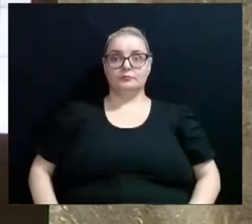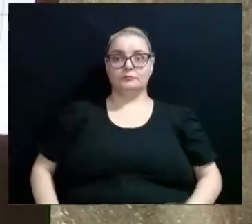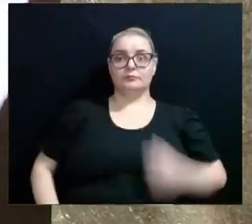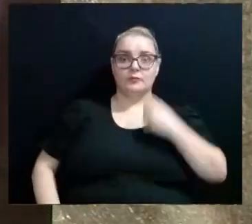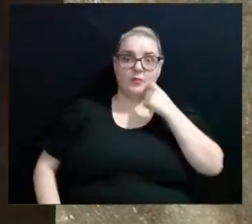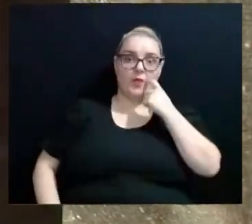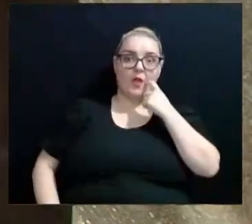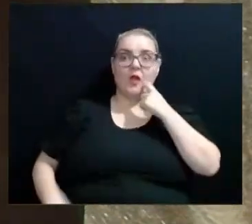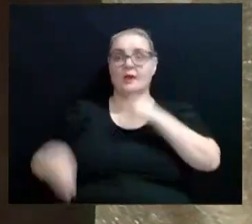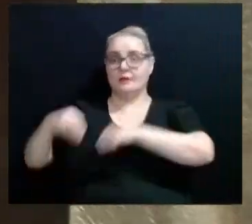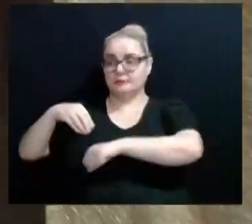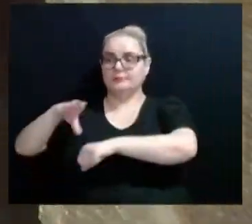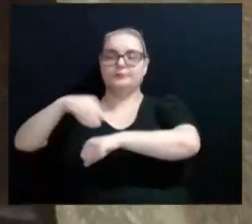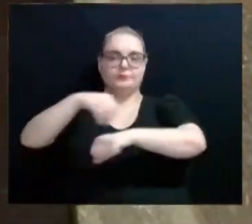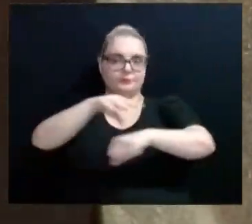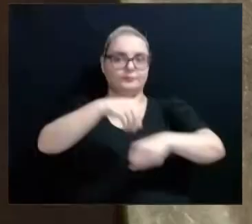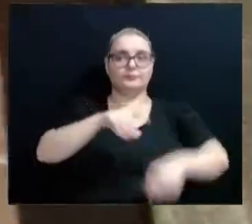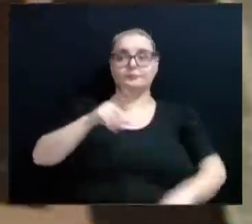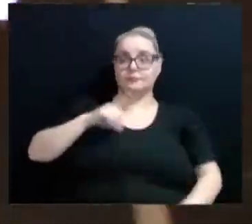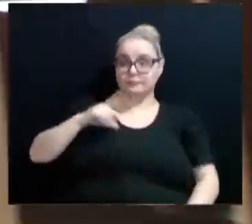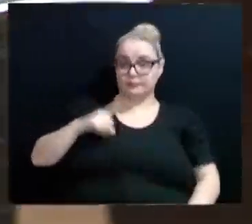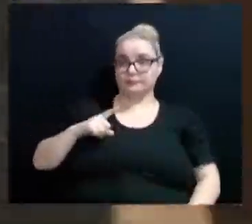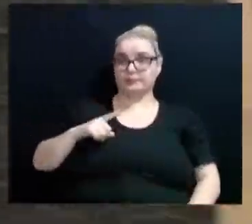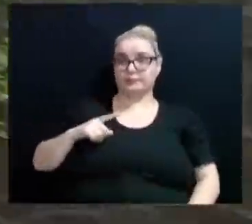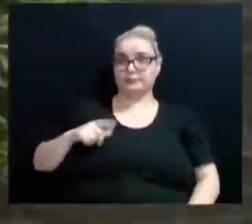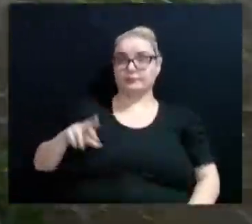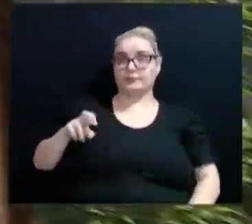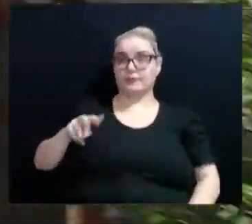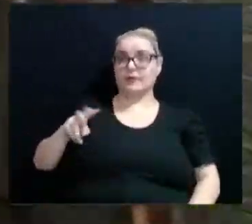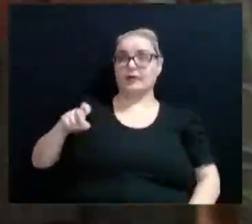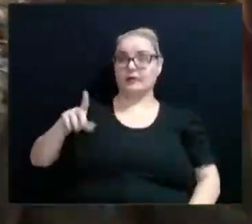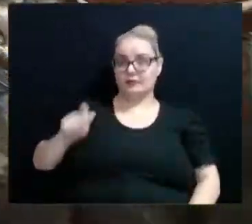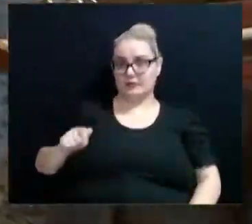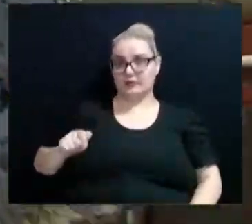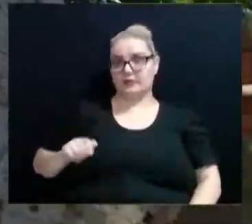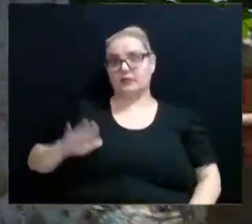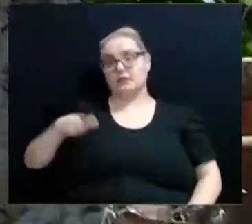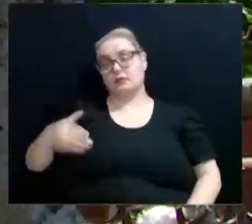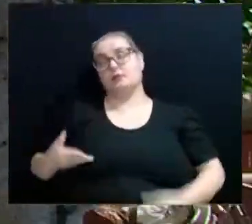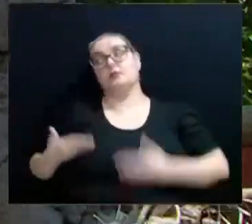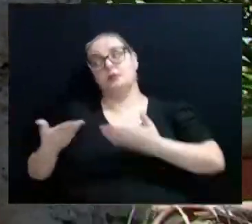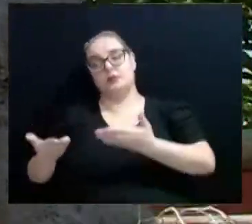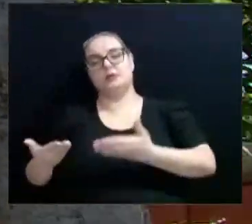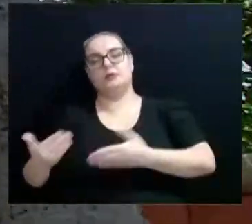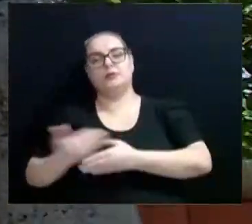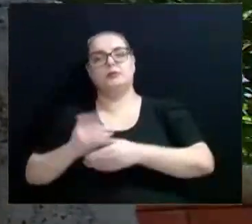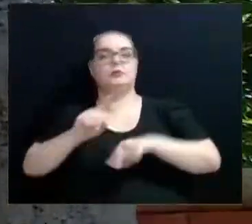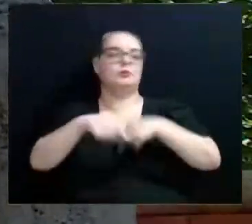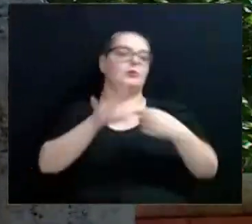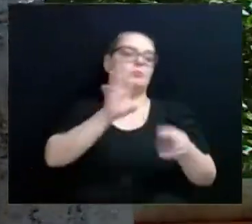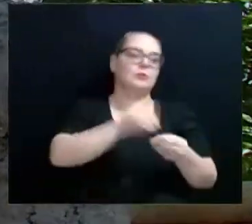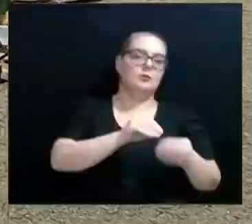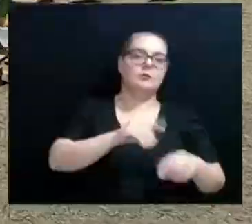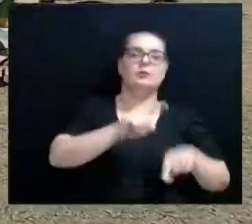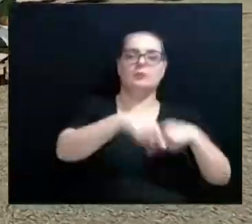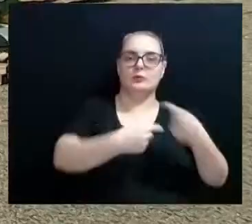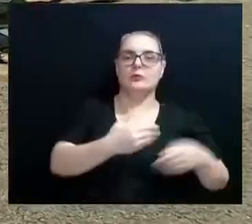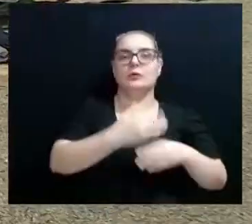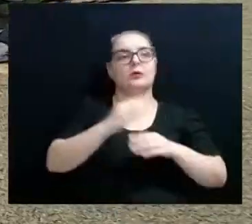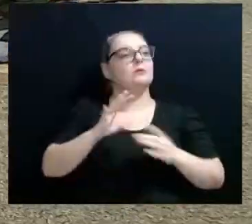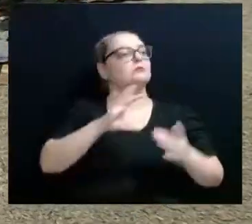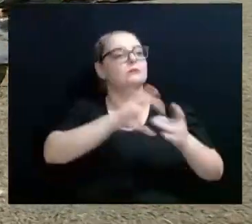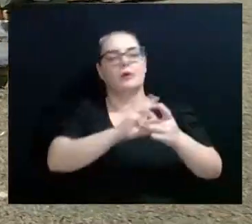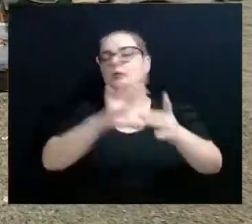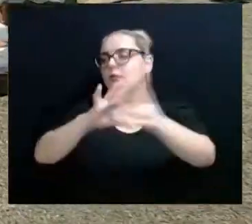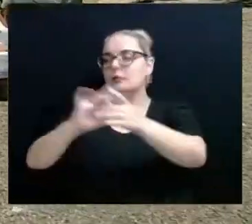boca dos clientes satisfeitos atualmente, né, que é bastante, assim, um indica para o outro, indica para o outro. E tem a revenda. Então, geralmente,